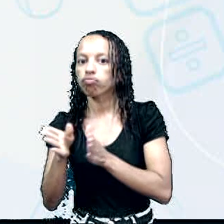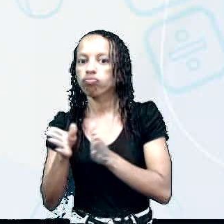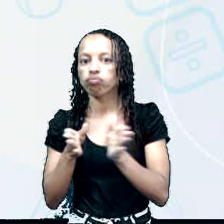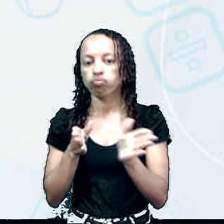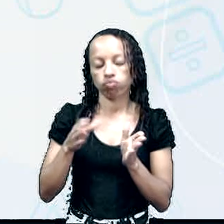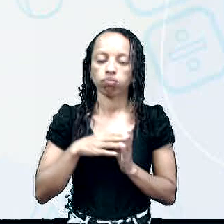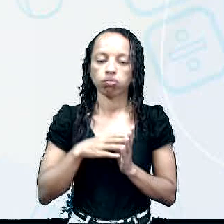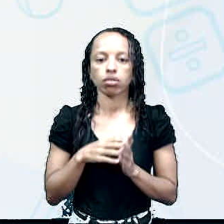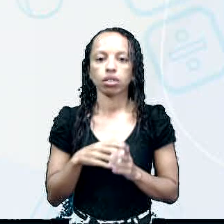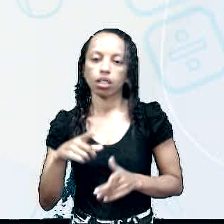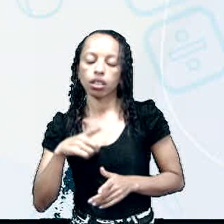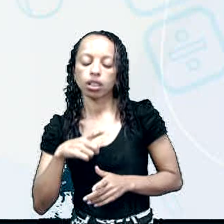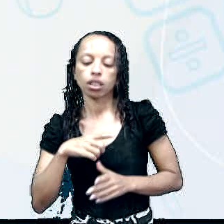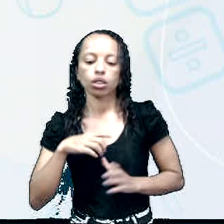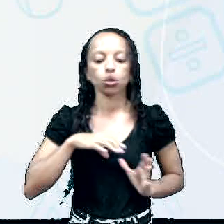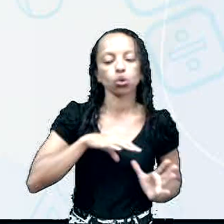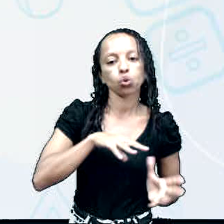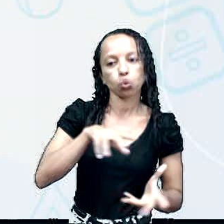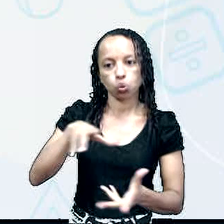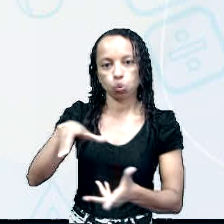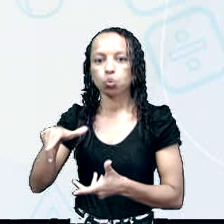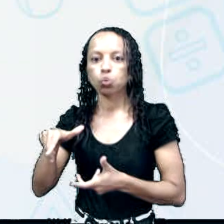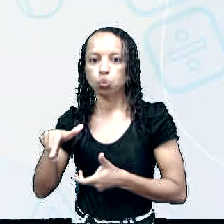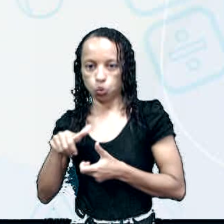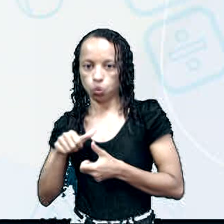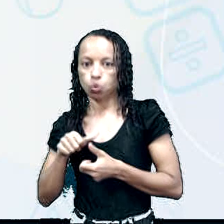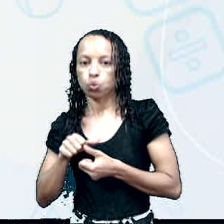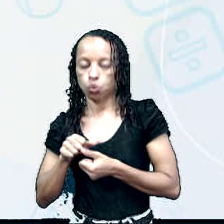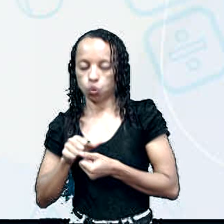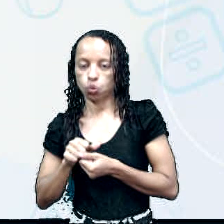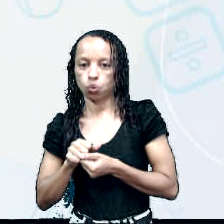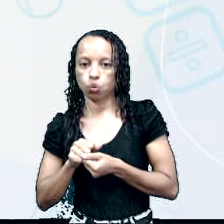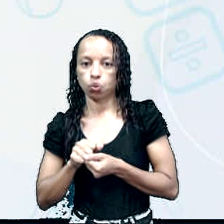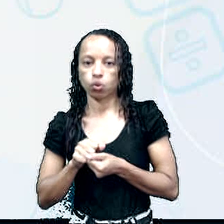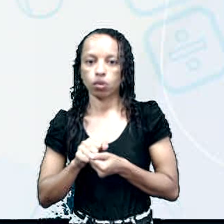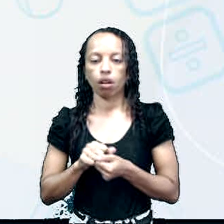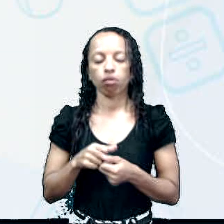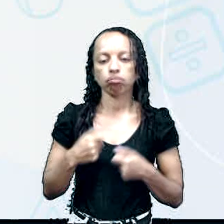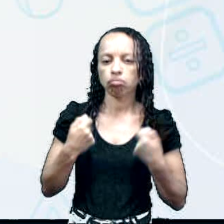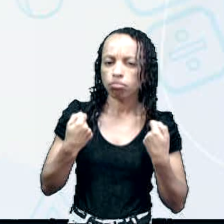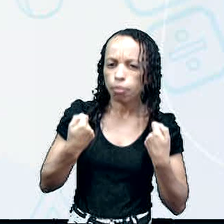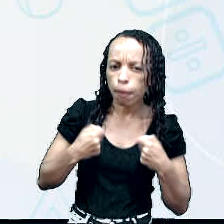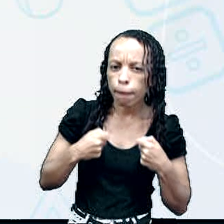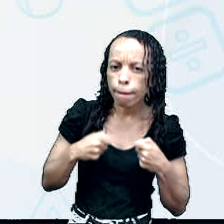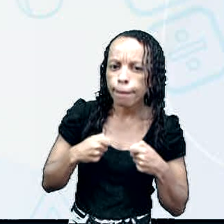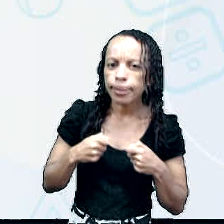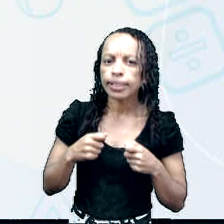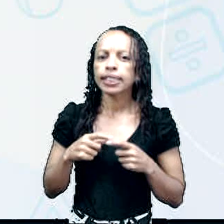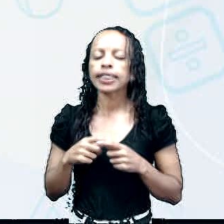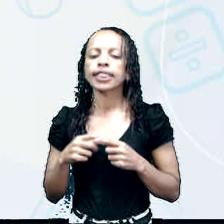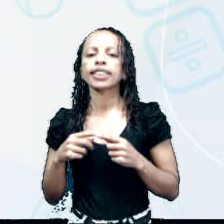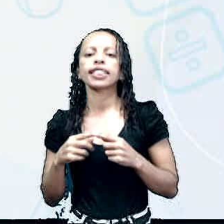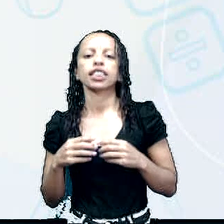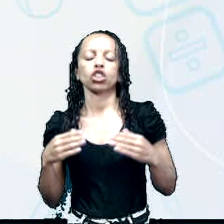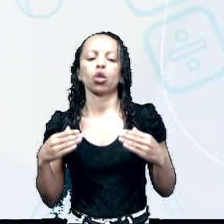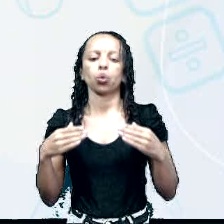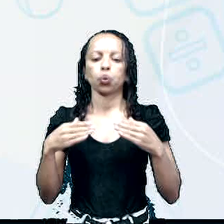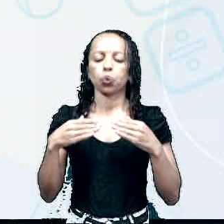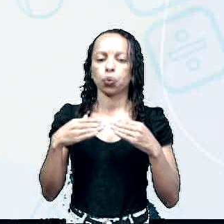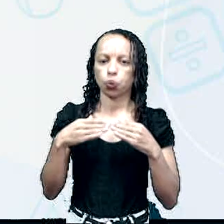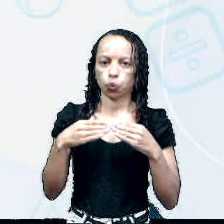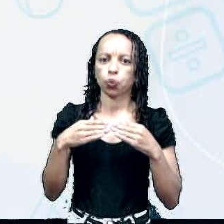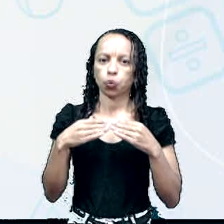satélites eles precisam estar alinhados e precisam estar em comunicação